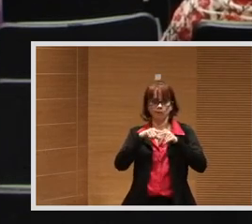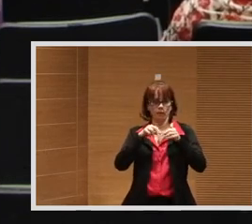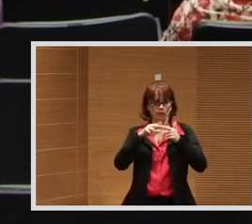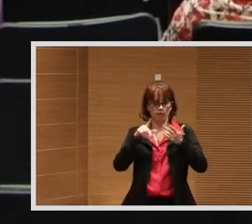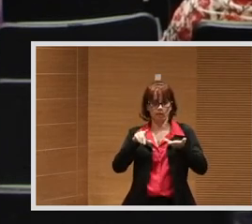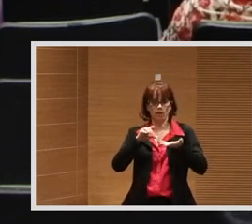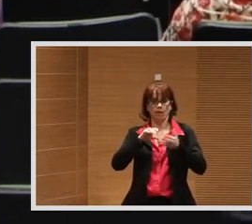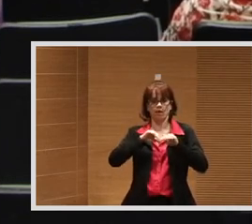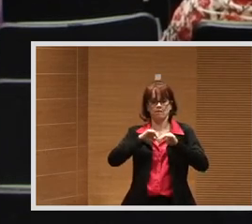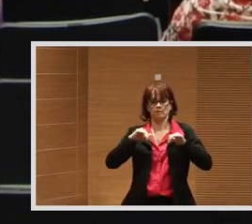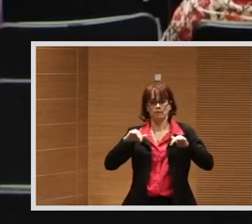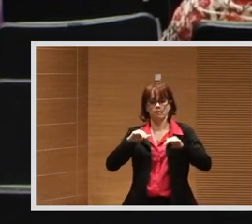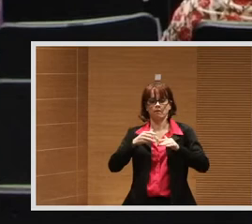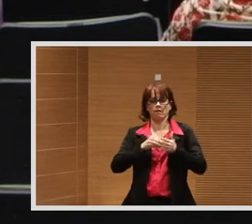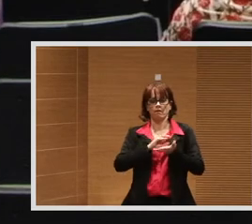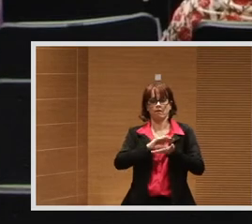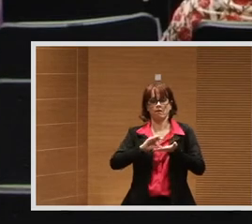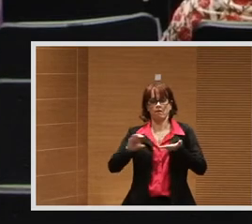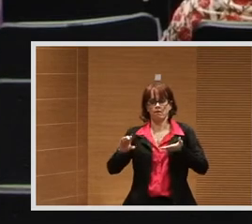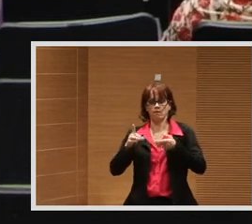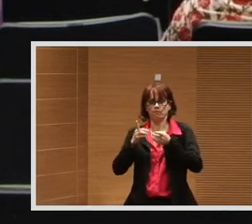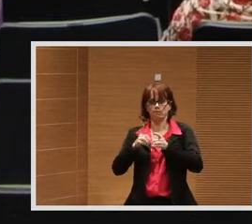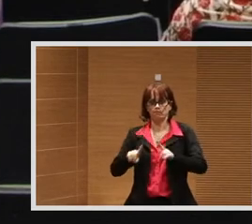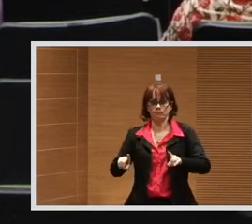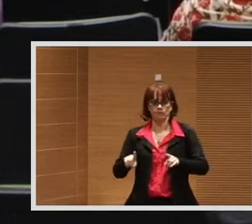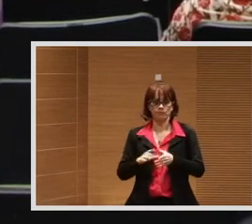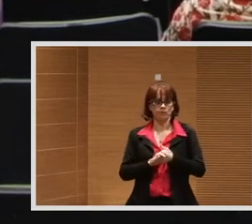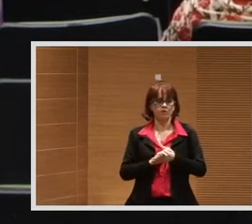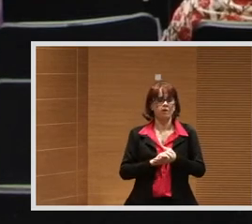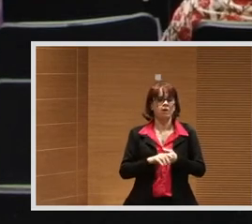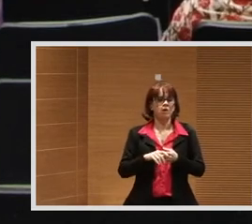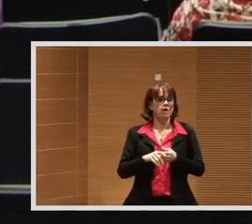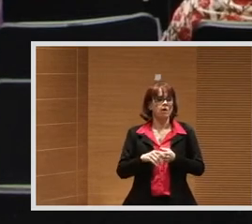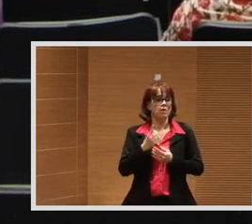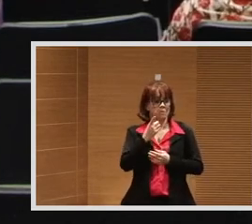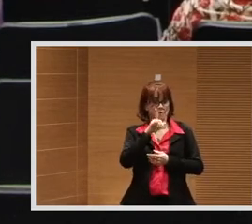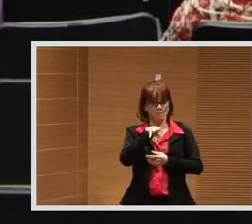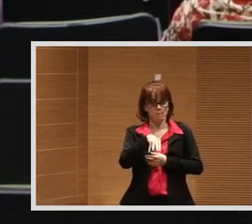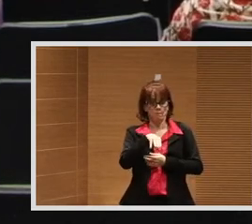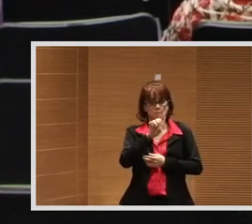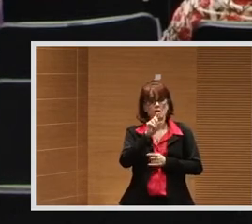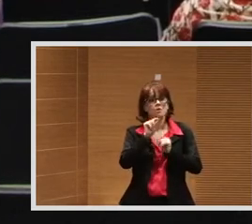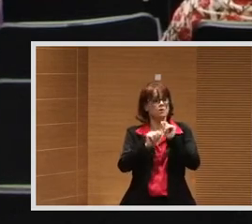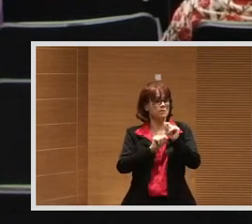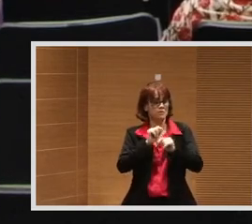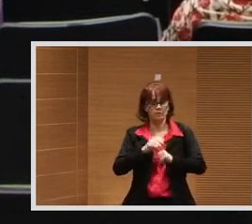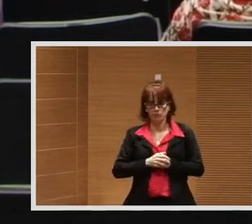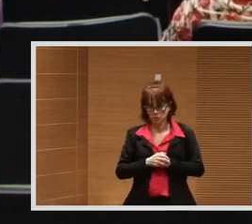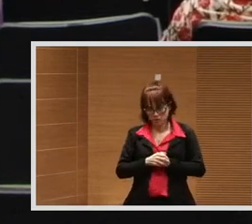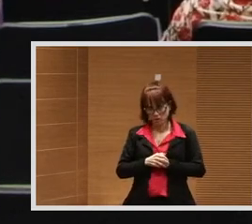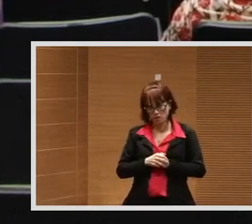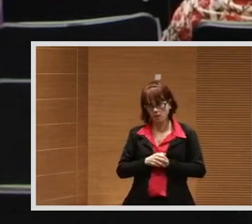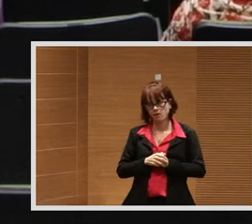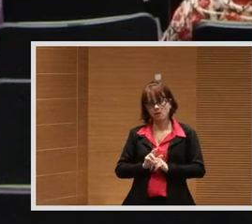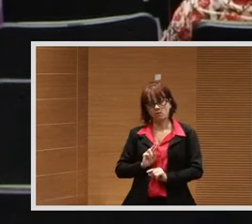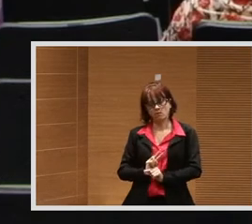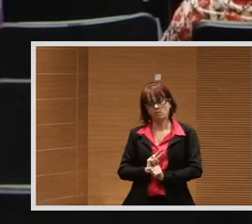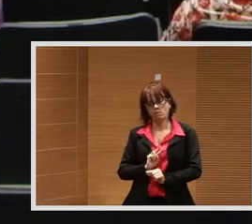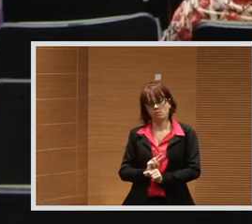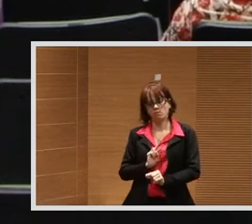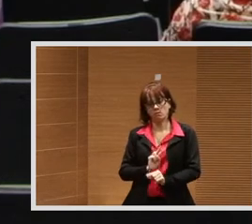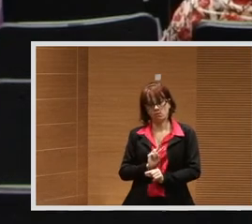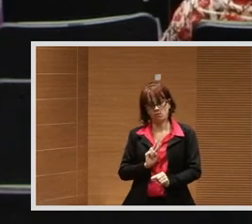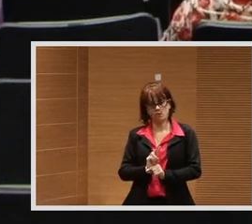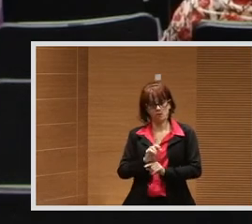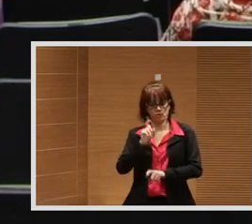casais, que a gente sabe que vê por aí. Uma mãe forjou um estupro causado pelo pai